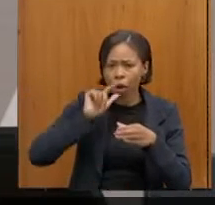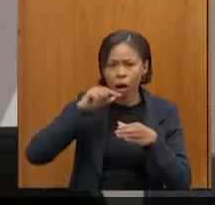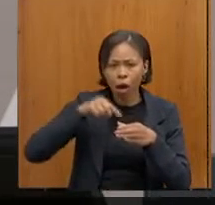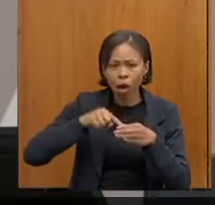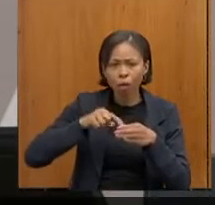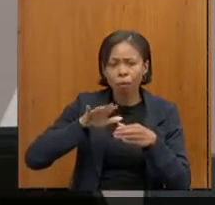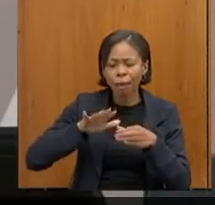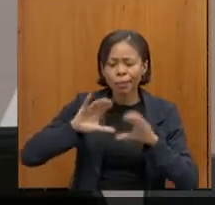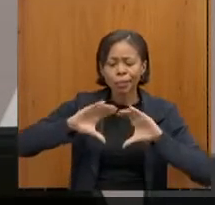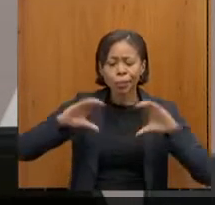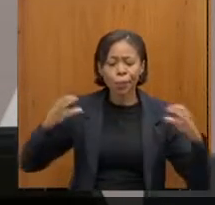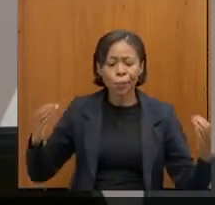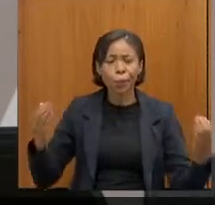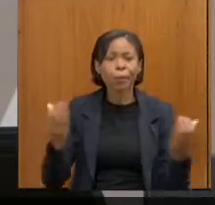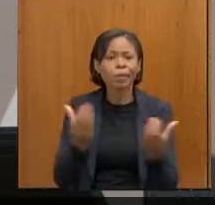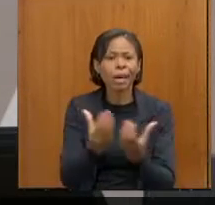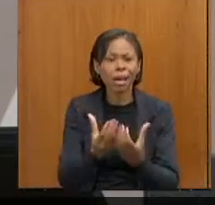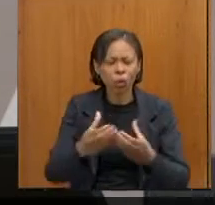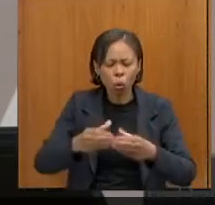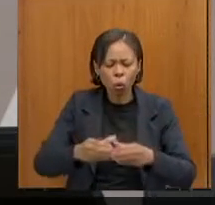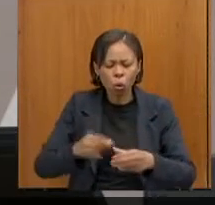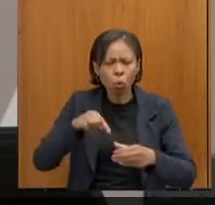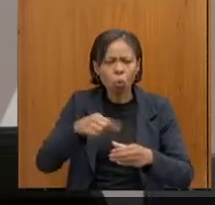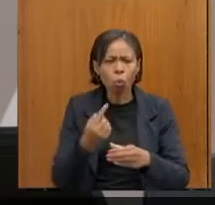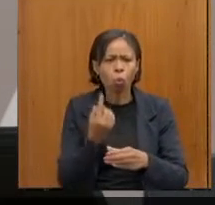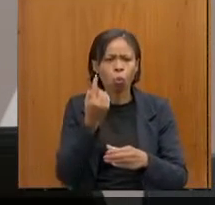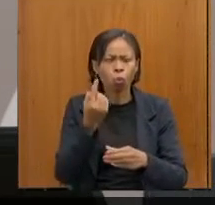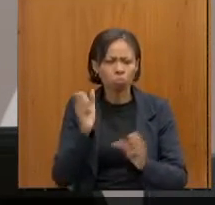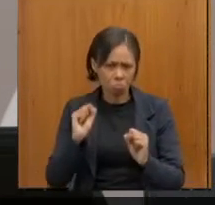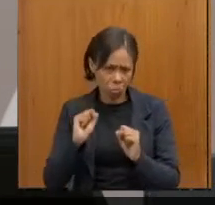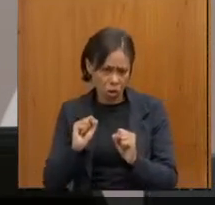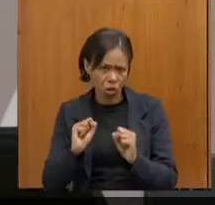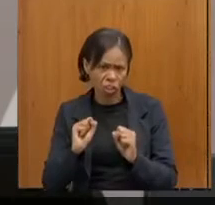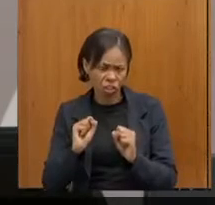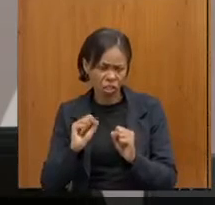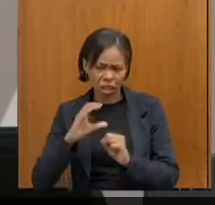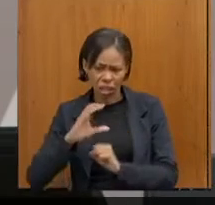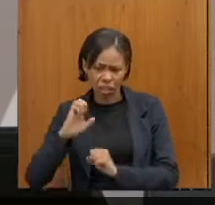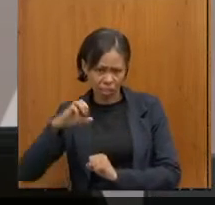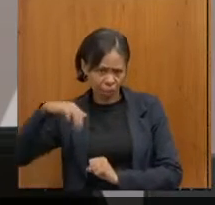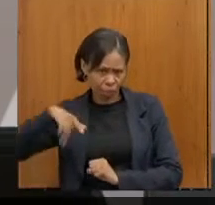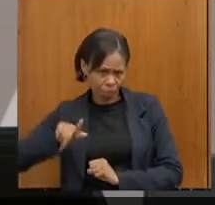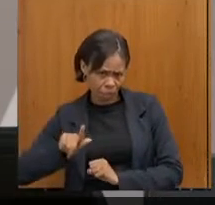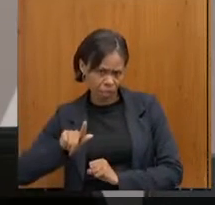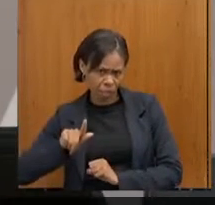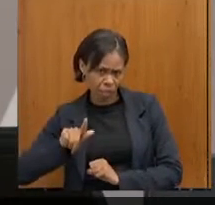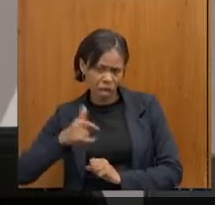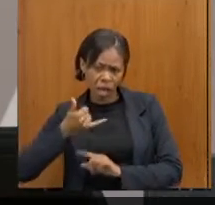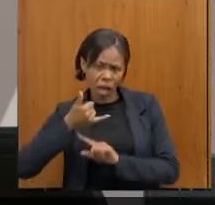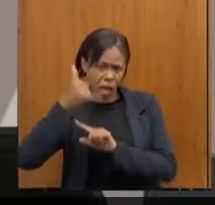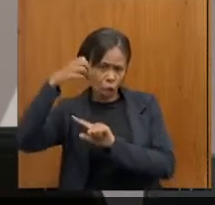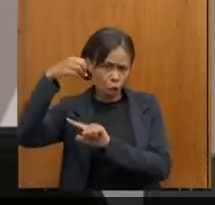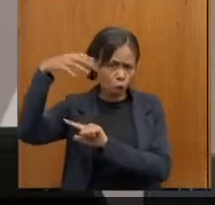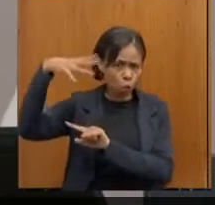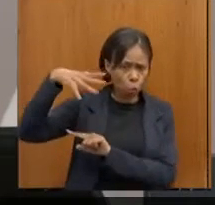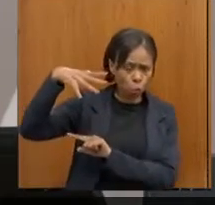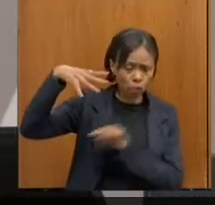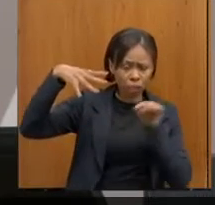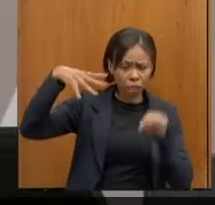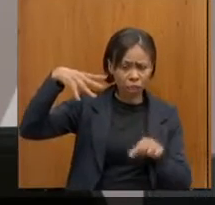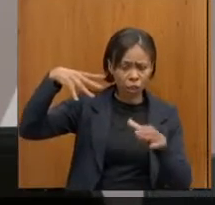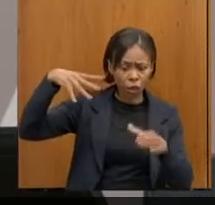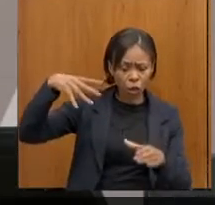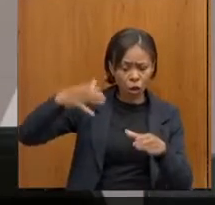na poderia ter algum programa da Cemig de energizar esses poços artesianos comunitários